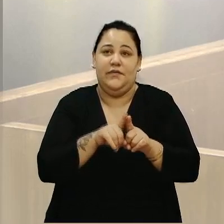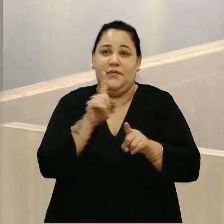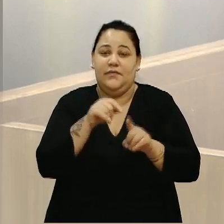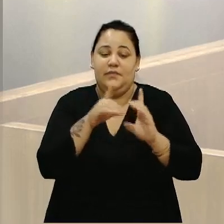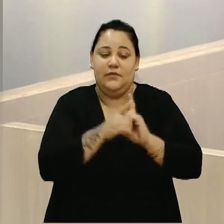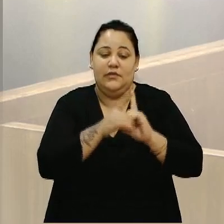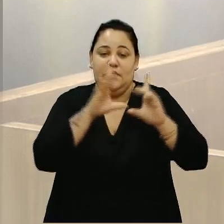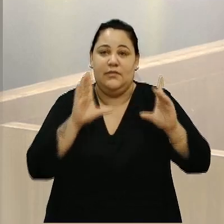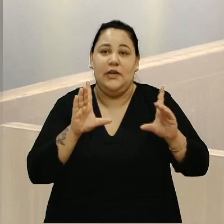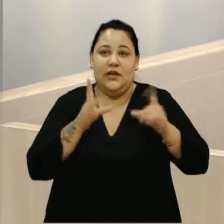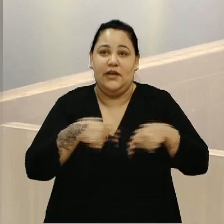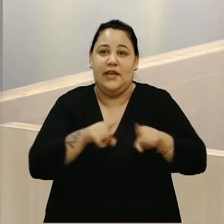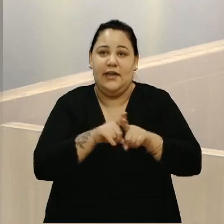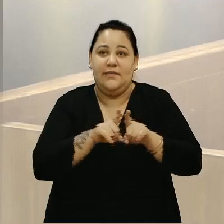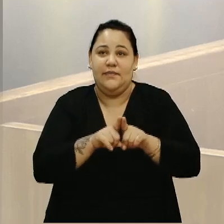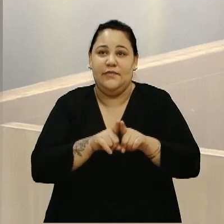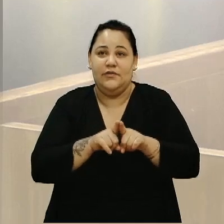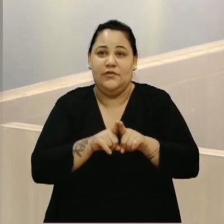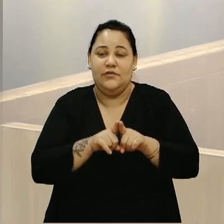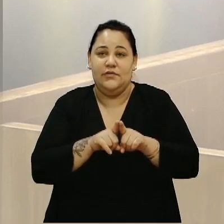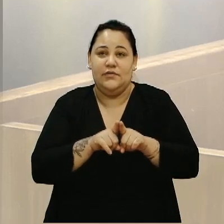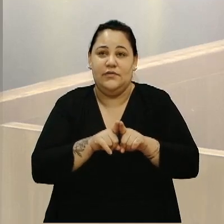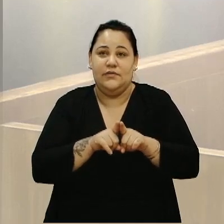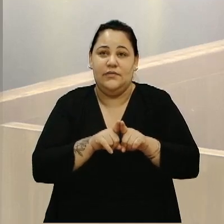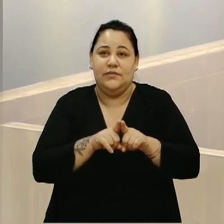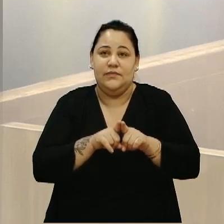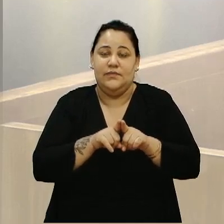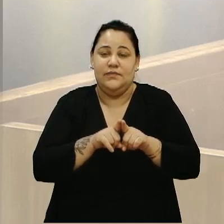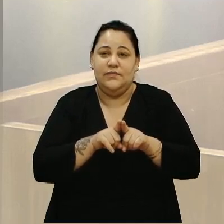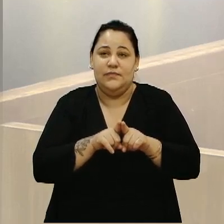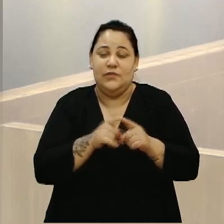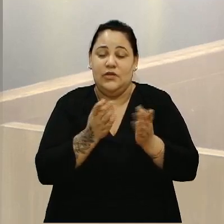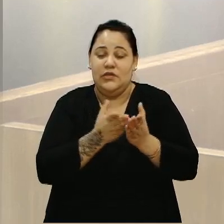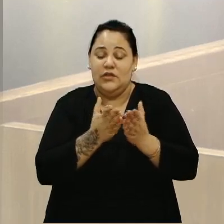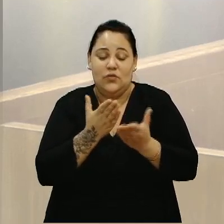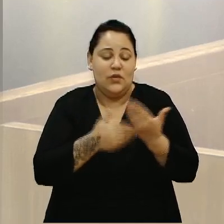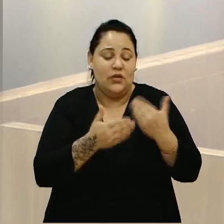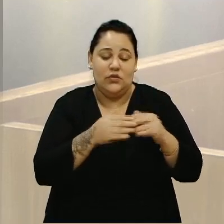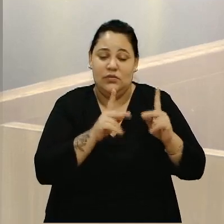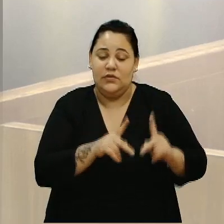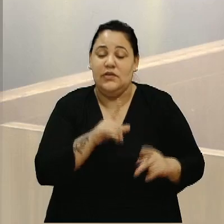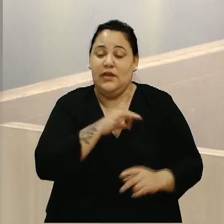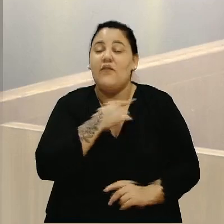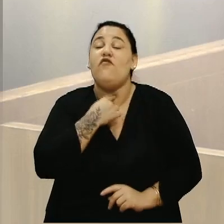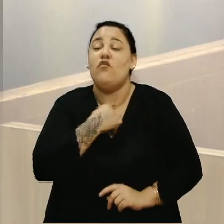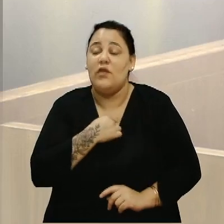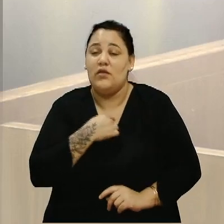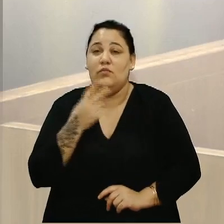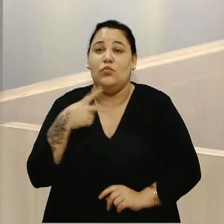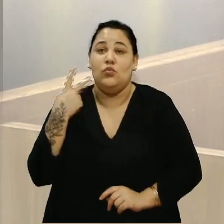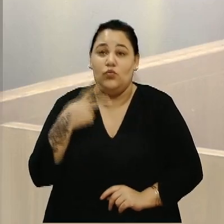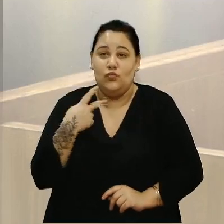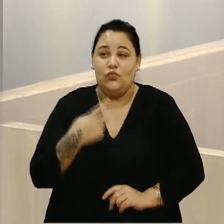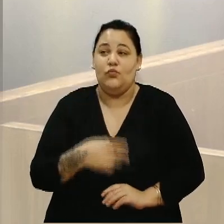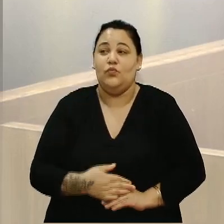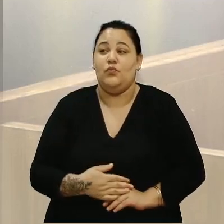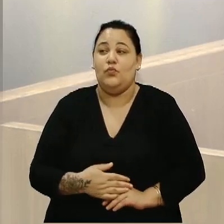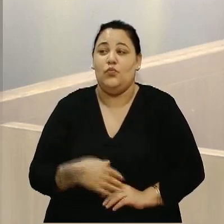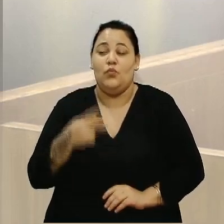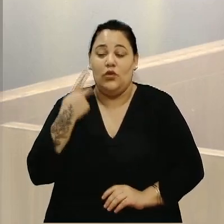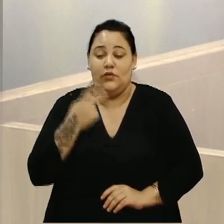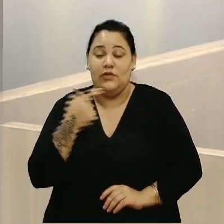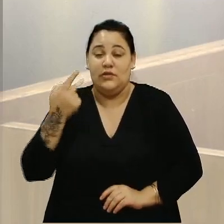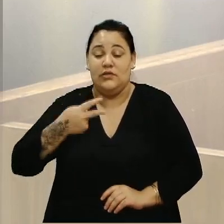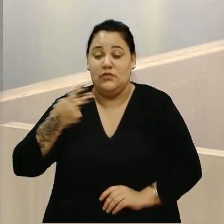democratizar o ensino superior para todas as pessoas. Então, teve essa vontade política. O segundo elemento foi